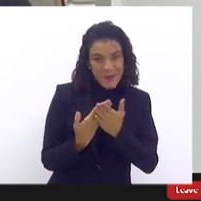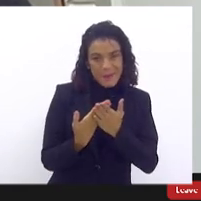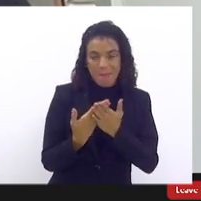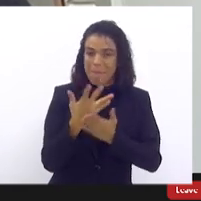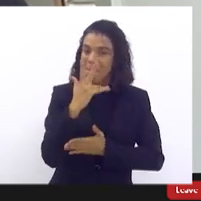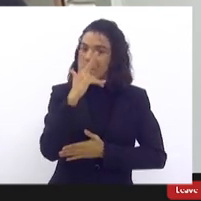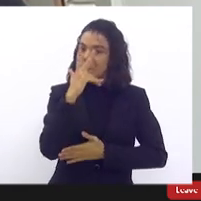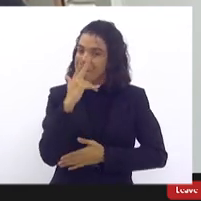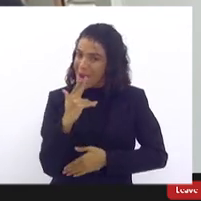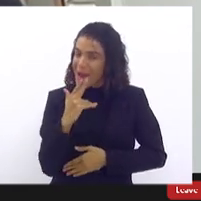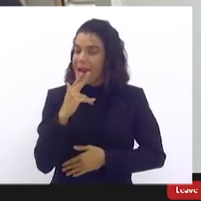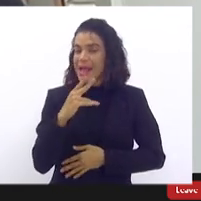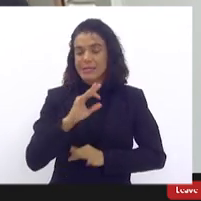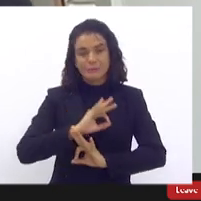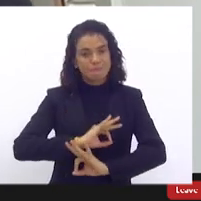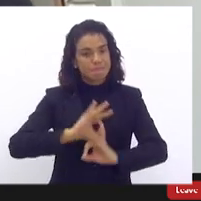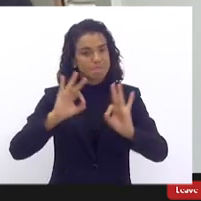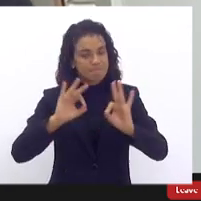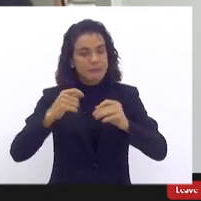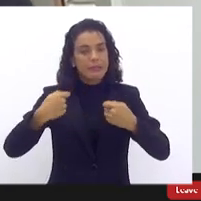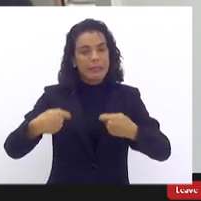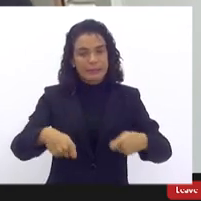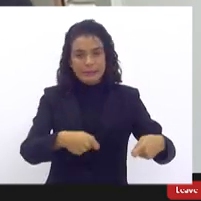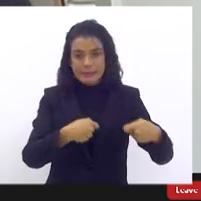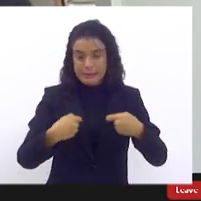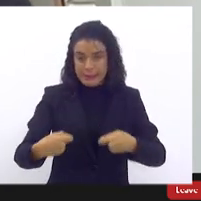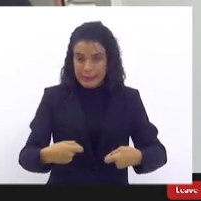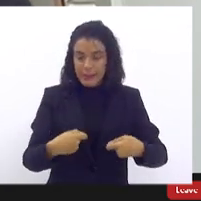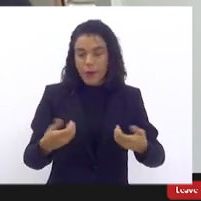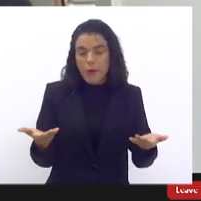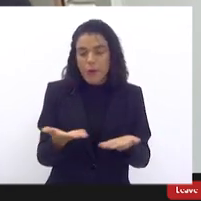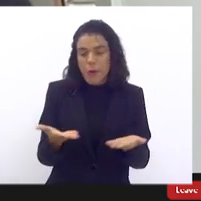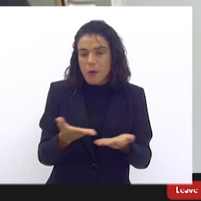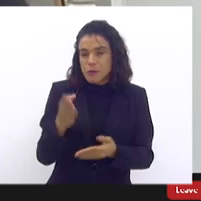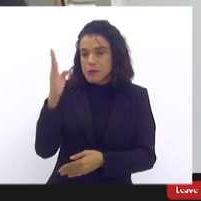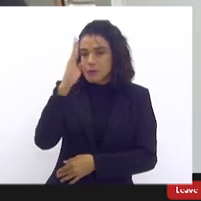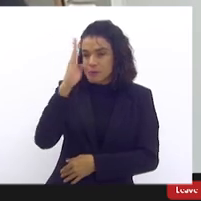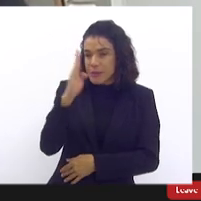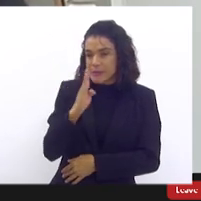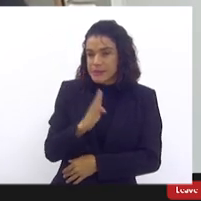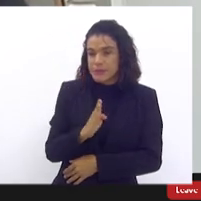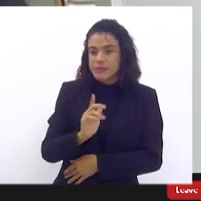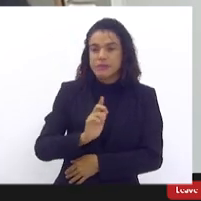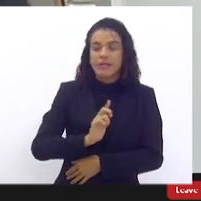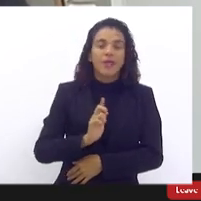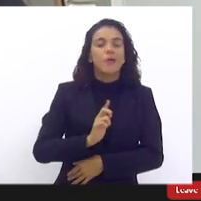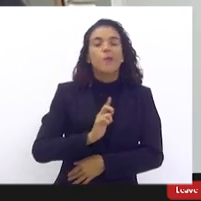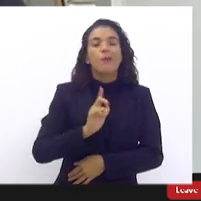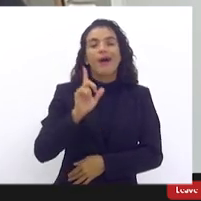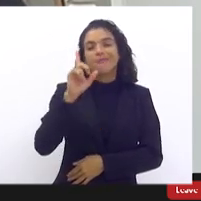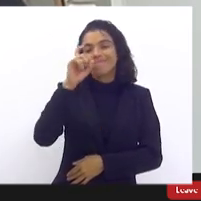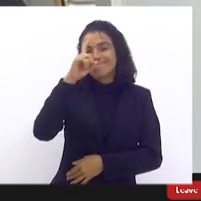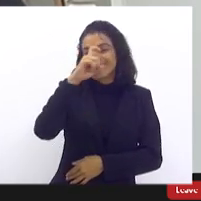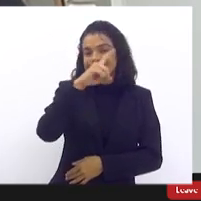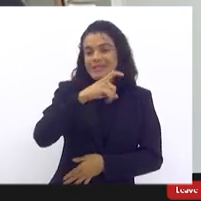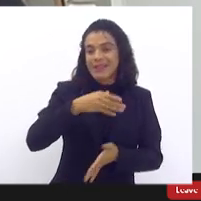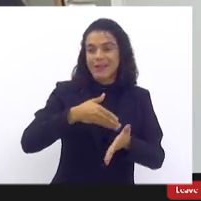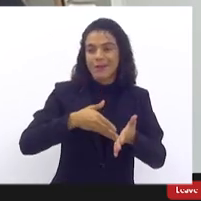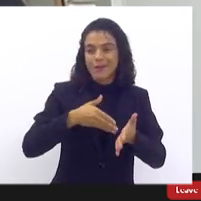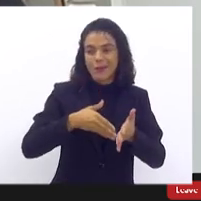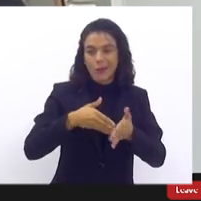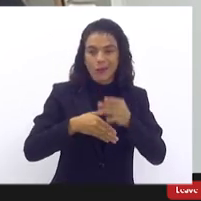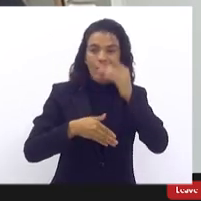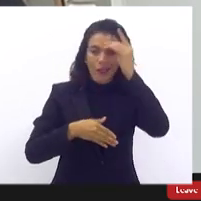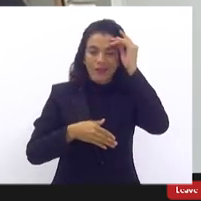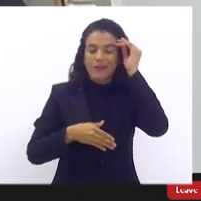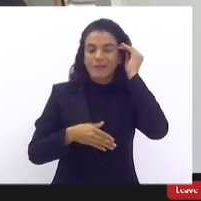parece absolutamente pertinente. Eu acho que a gente tem hoje no Brasil, inclusive, uma dificuldade que vai um passo